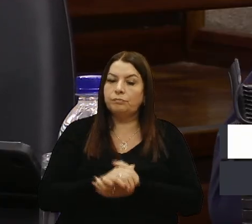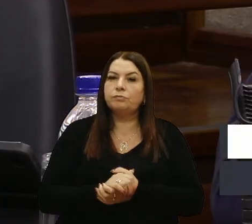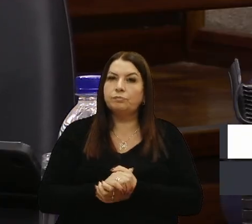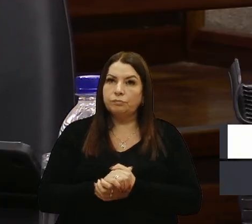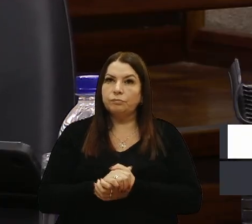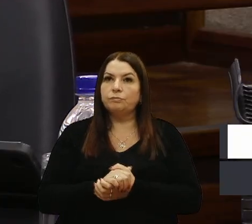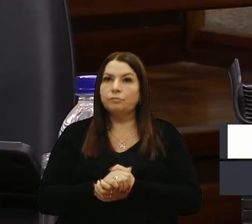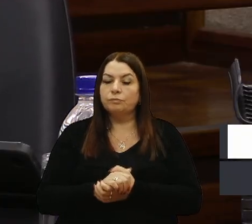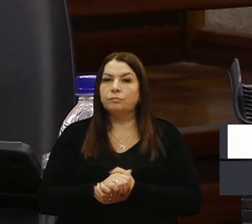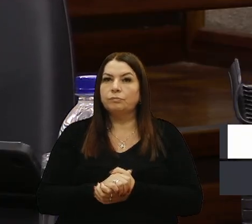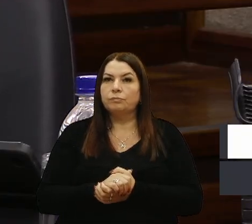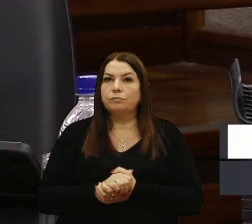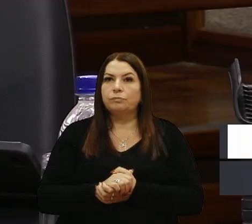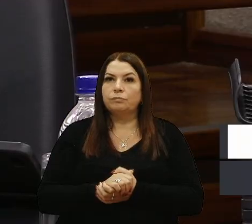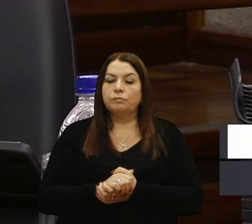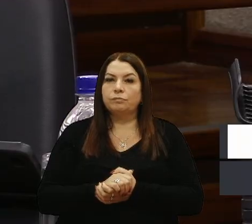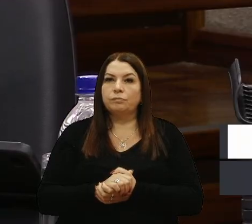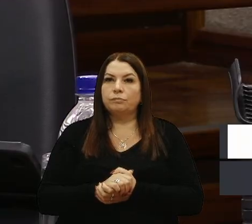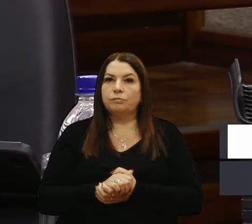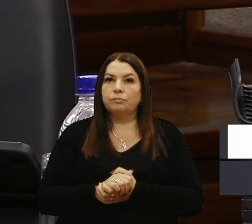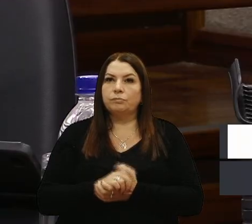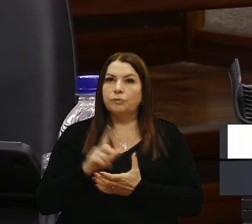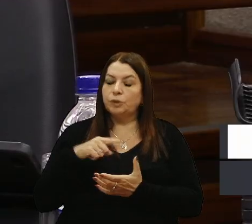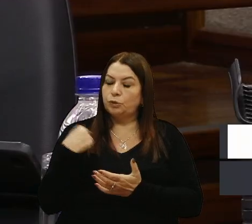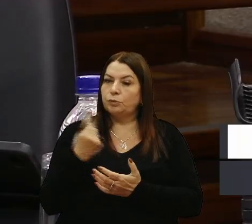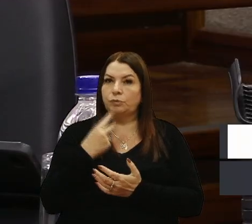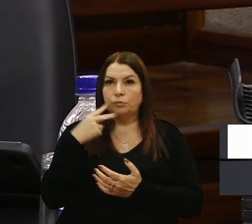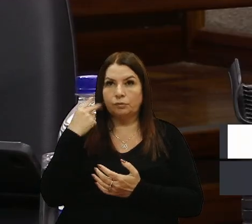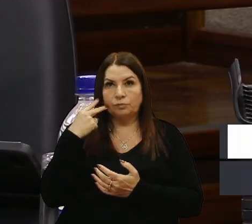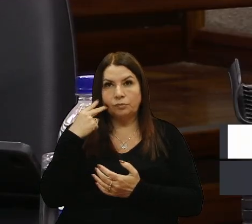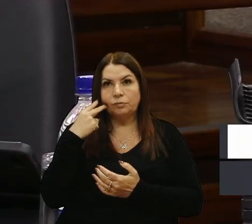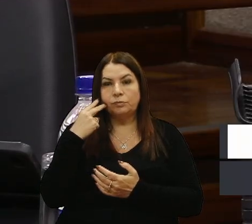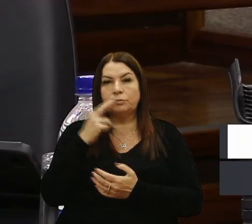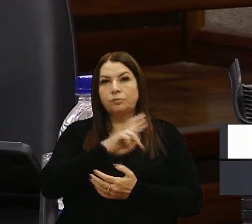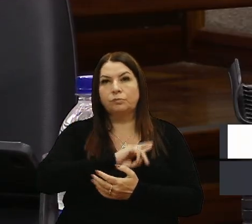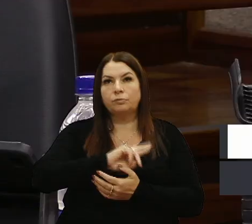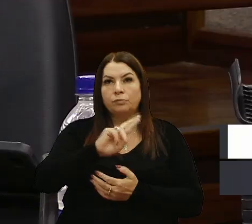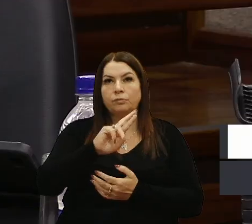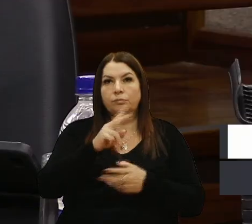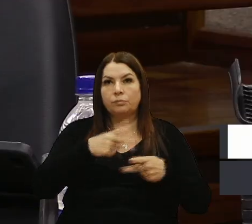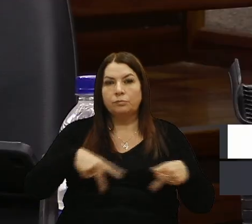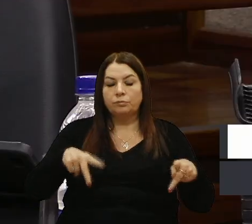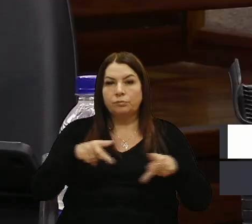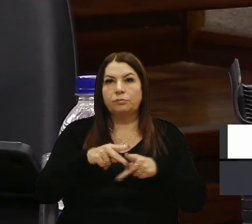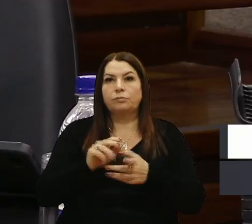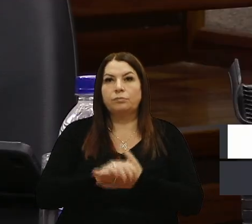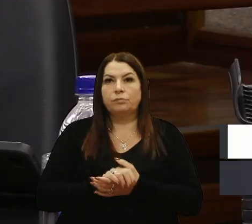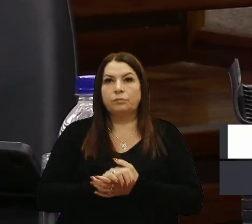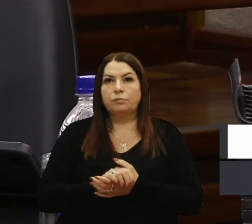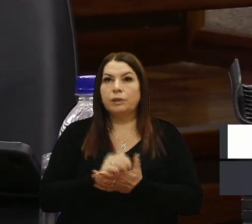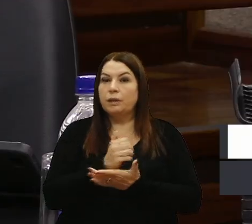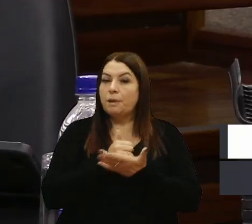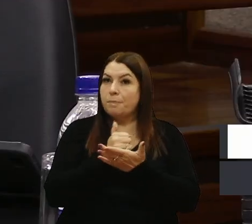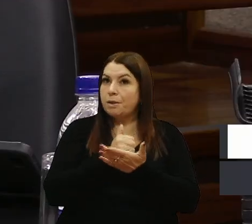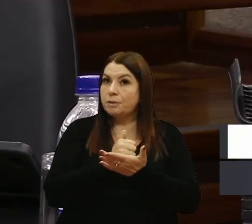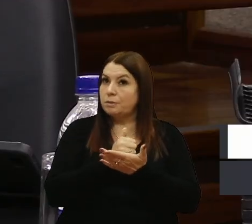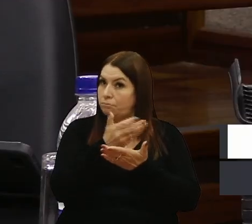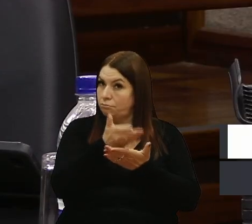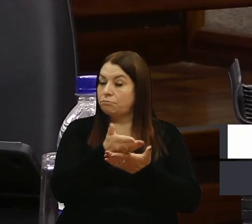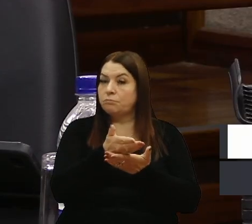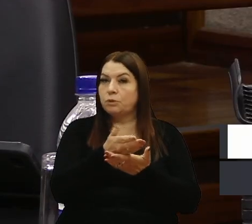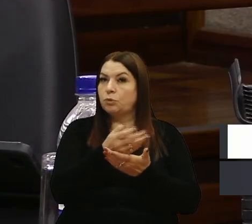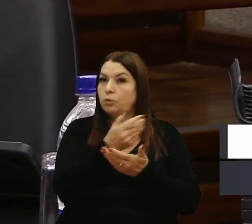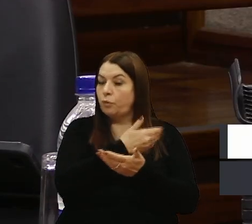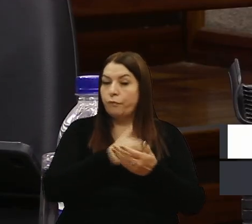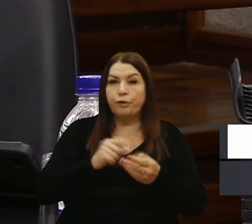grande por parte de nós, vereadores, enfim, representantes do povo, e da base do governo com essa